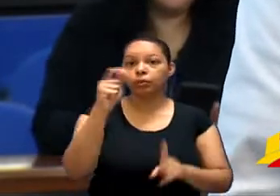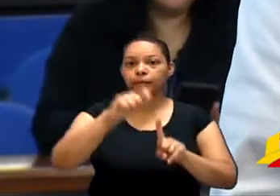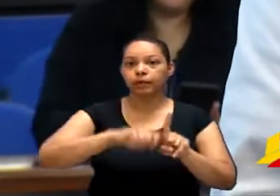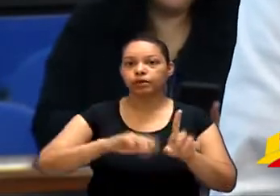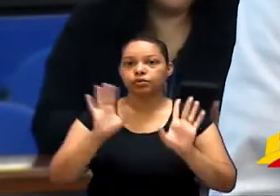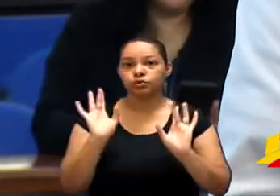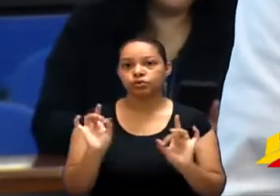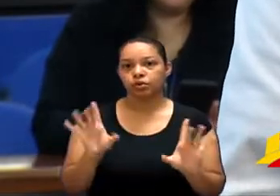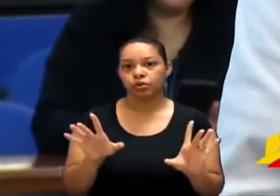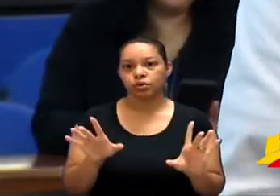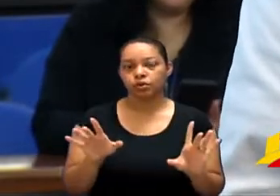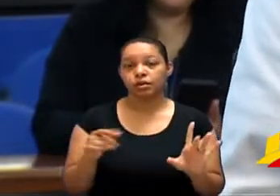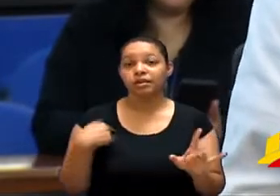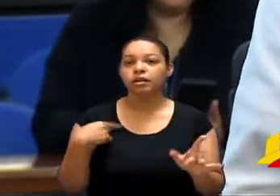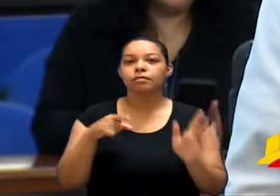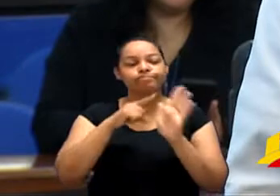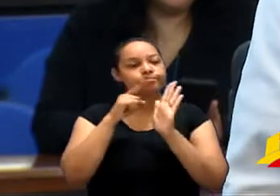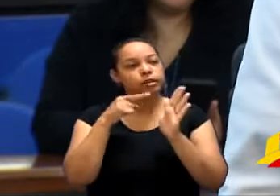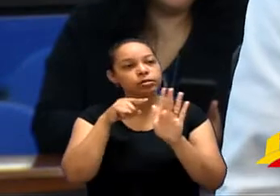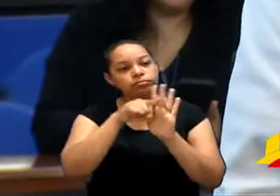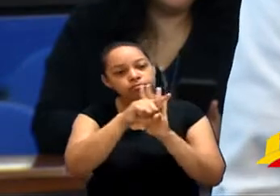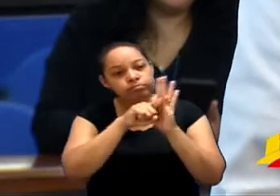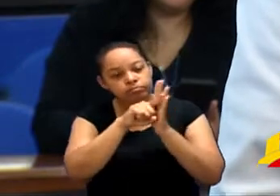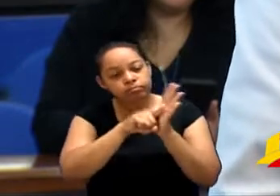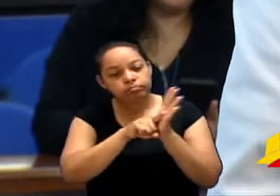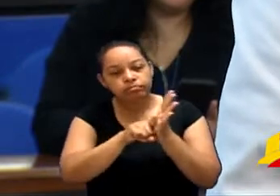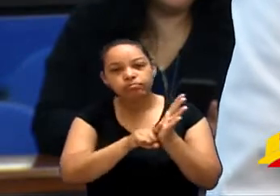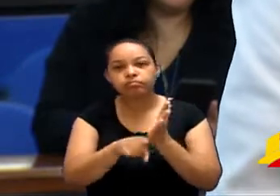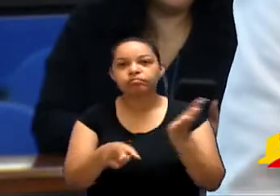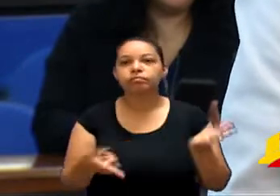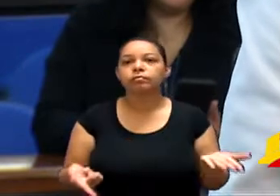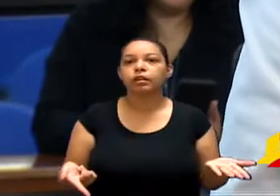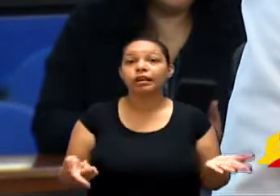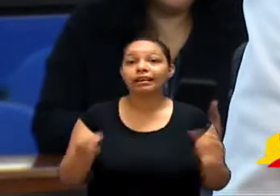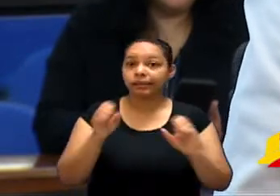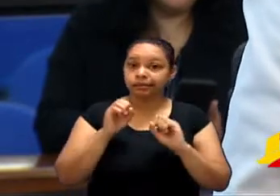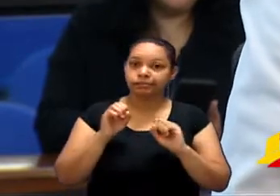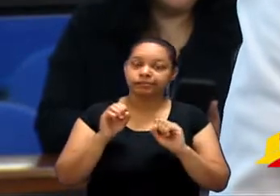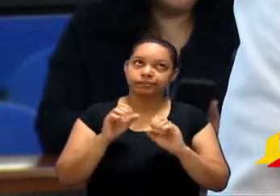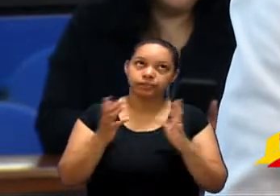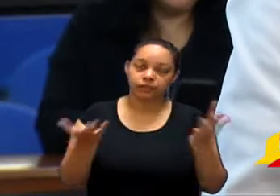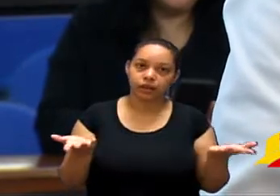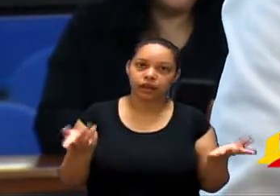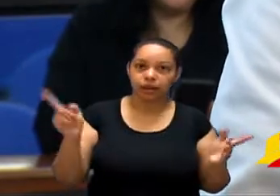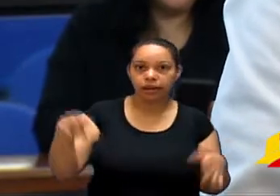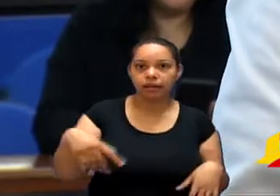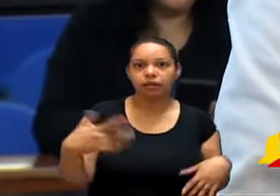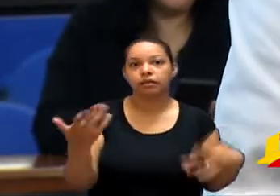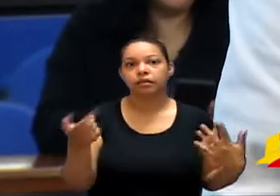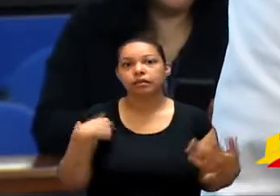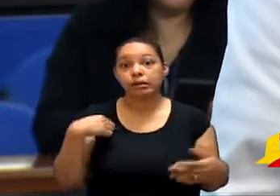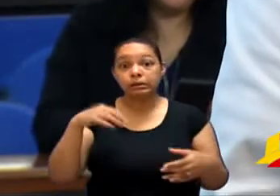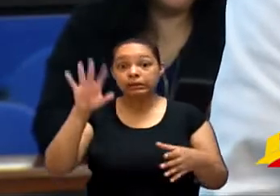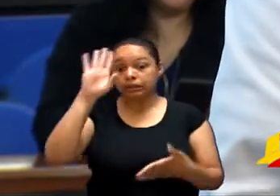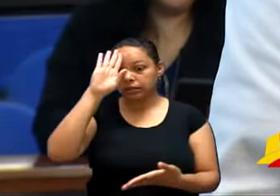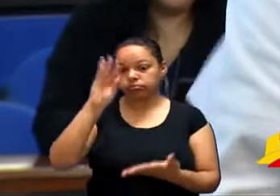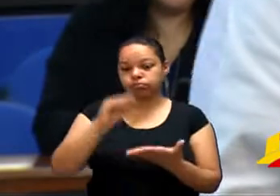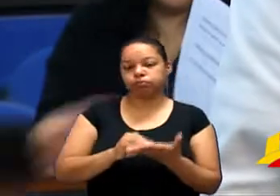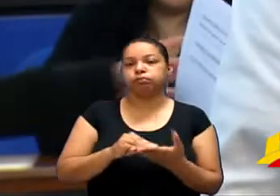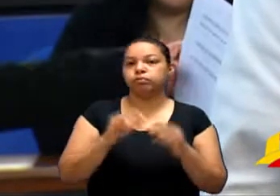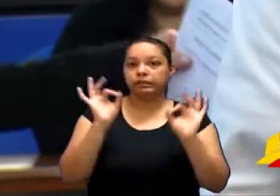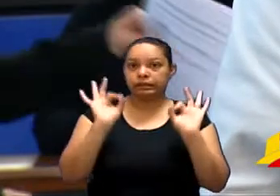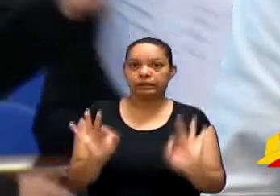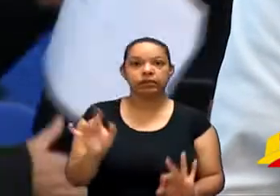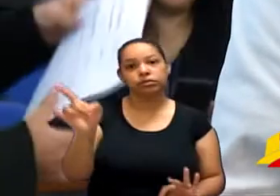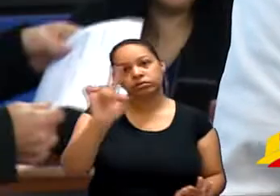desde lá eu venho estudando isso e claro que não tenho Ainda nenhuma conclusão muito